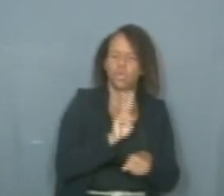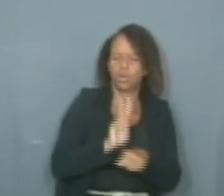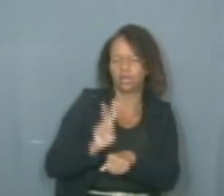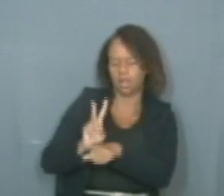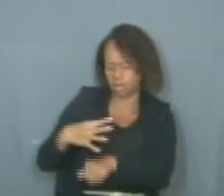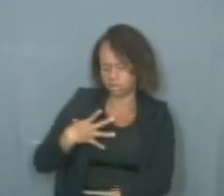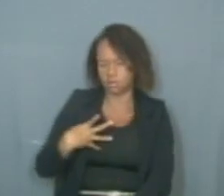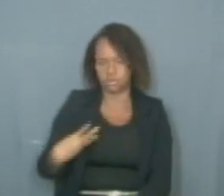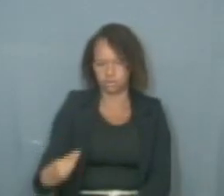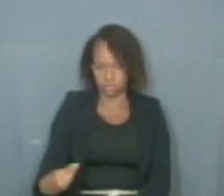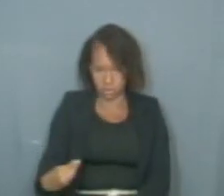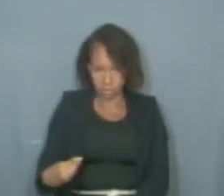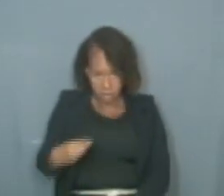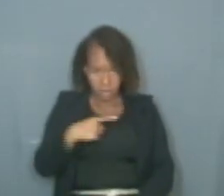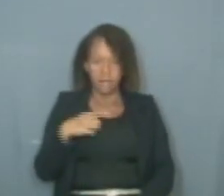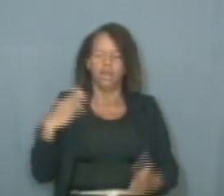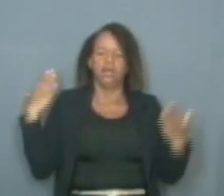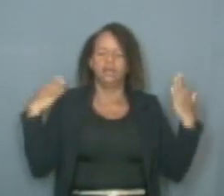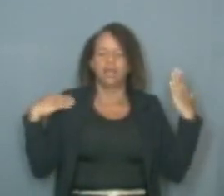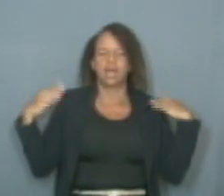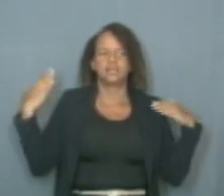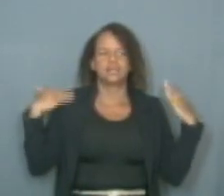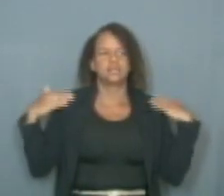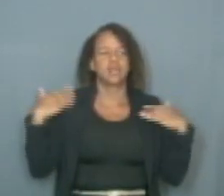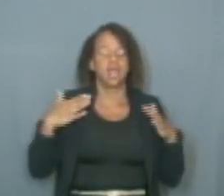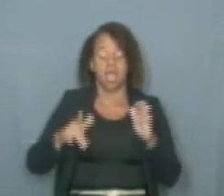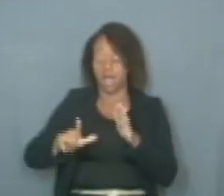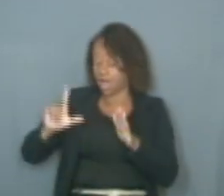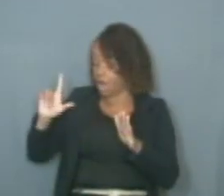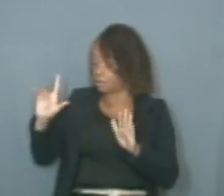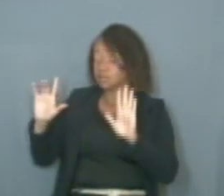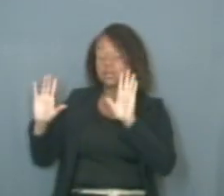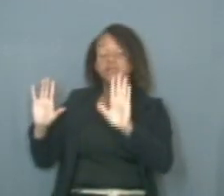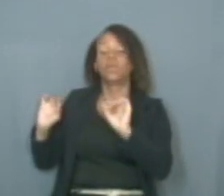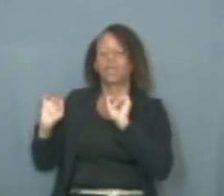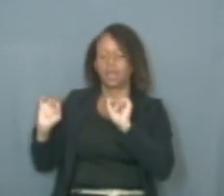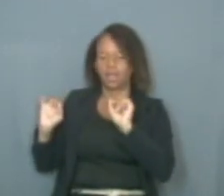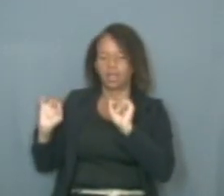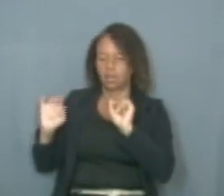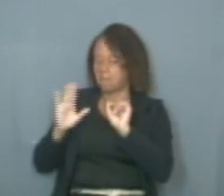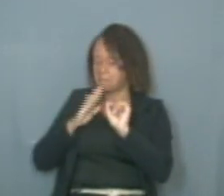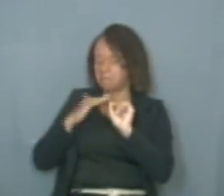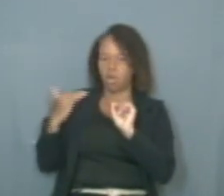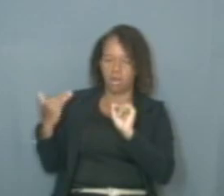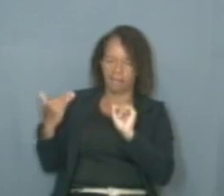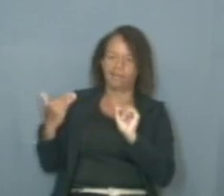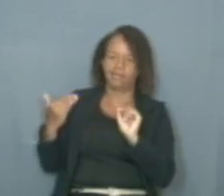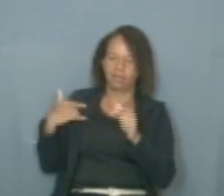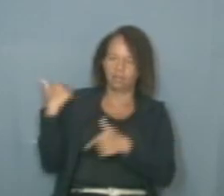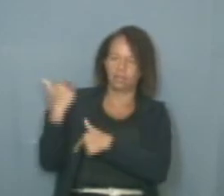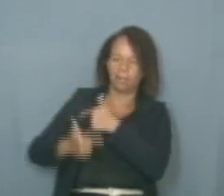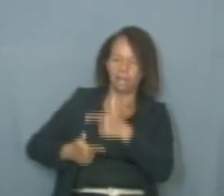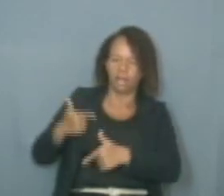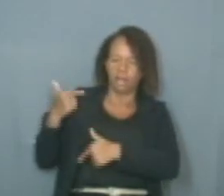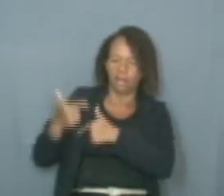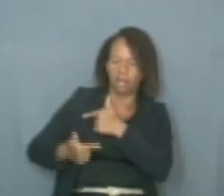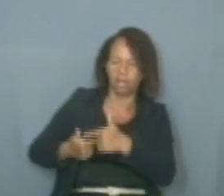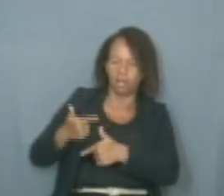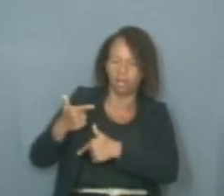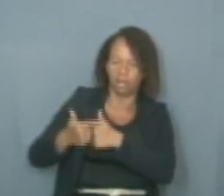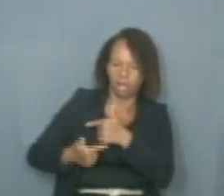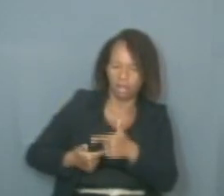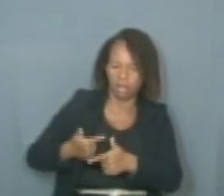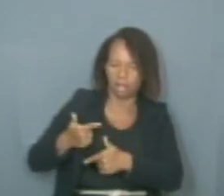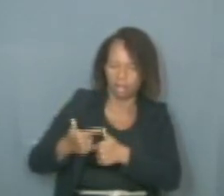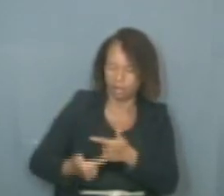seus filhos, ter lazer e, antes de tudo, não morrer de trabalhar, pois